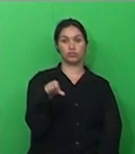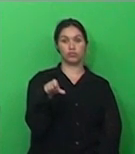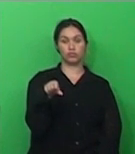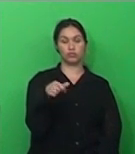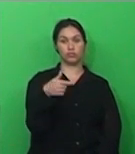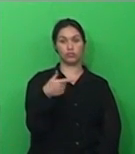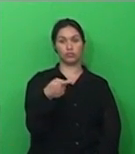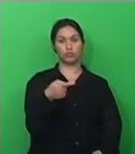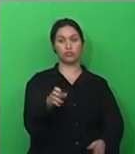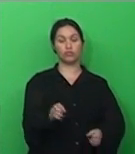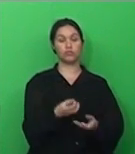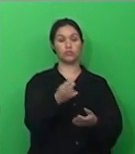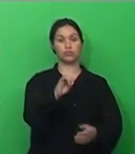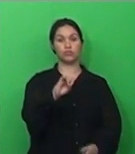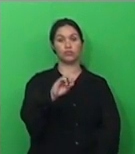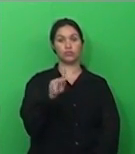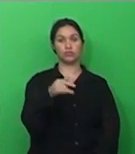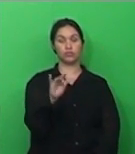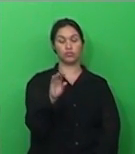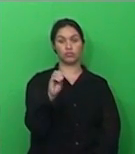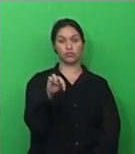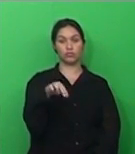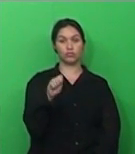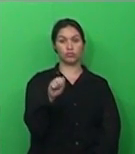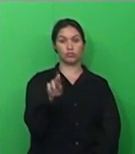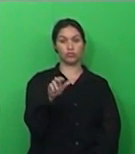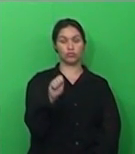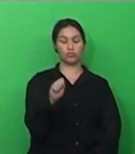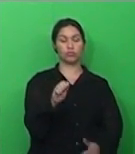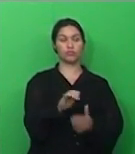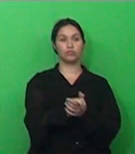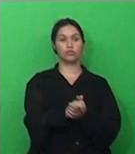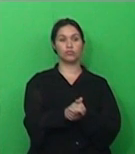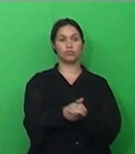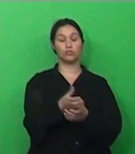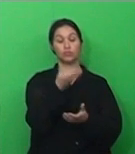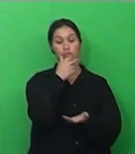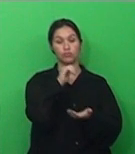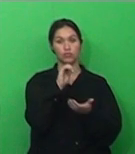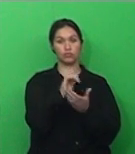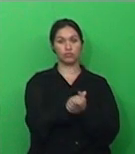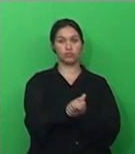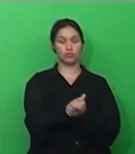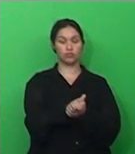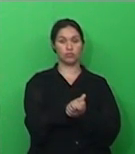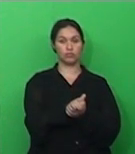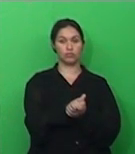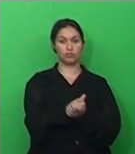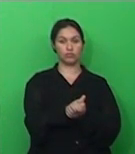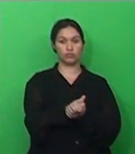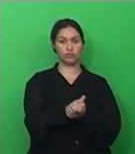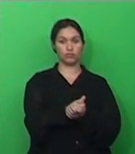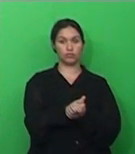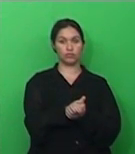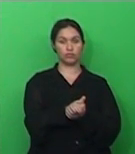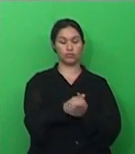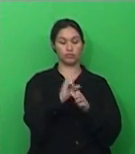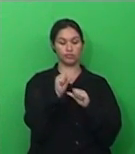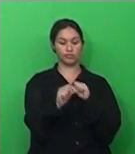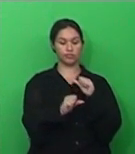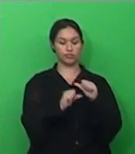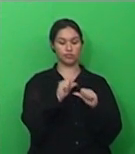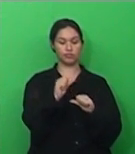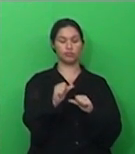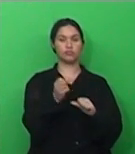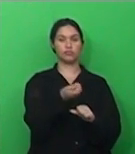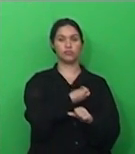Reveraldo Joaquim, então casados há 3 anos, resolveram dar uma guinada em suas vidas. Mandaram confeccionar